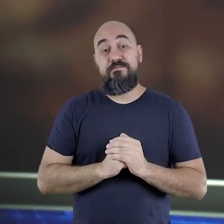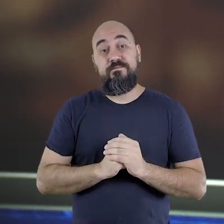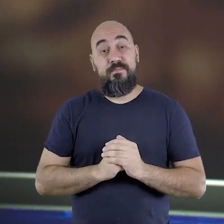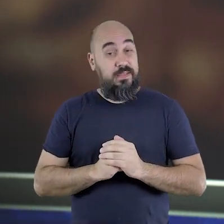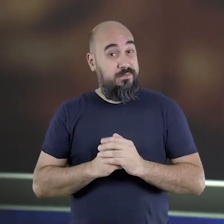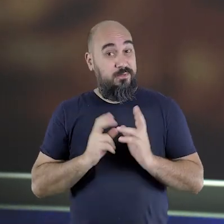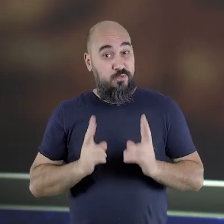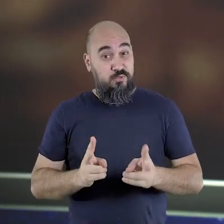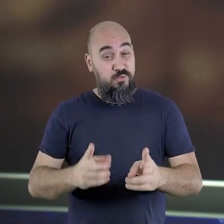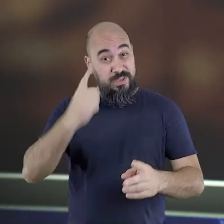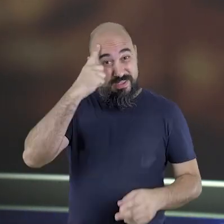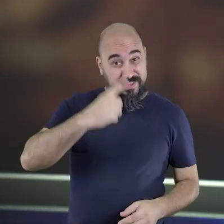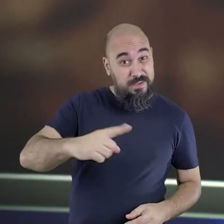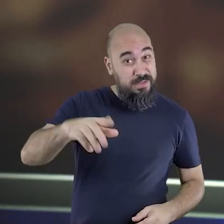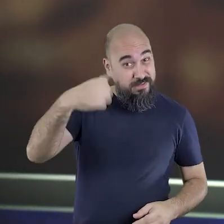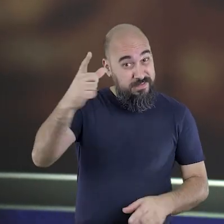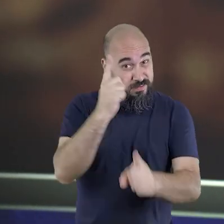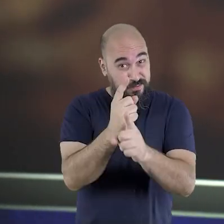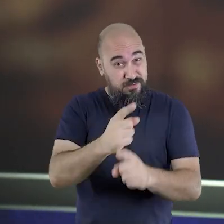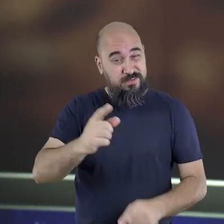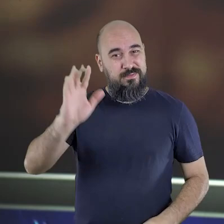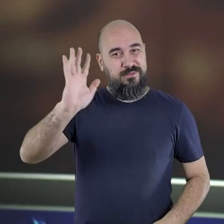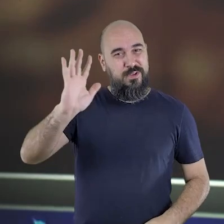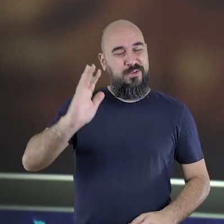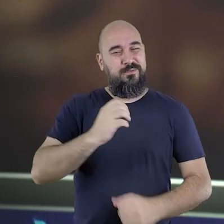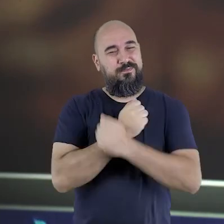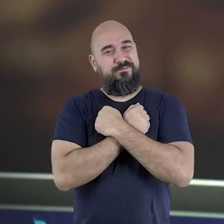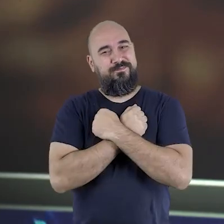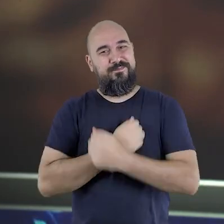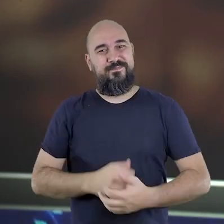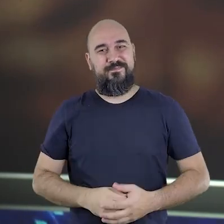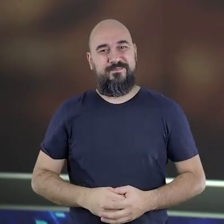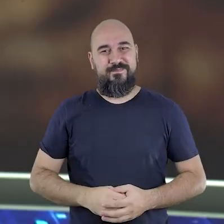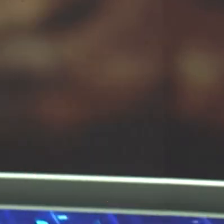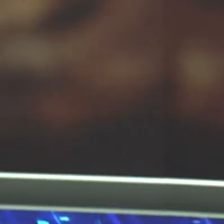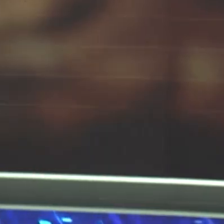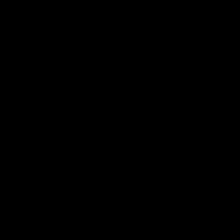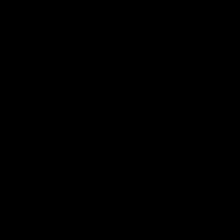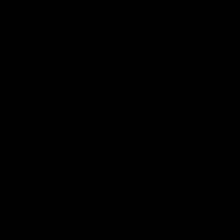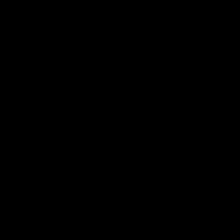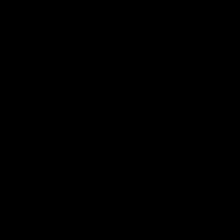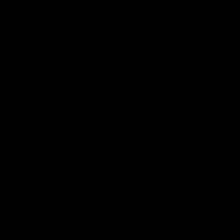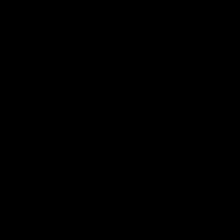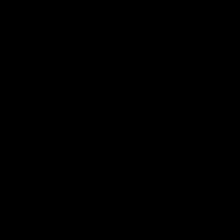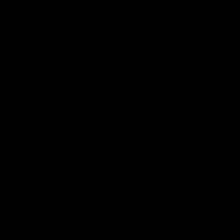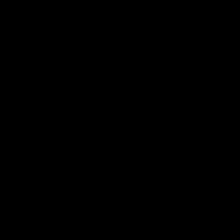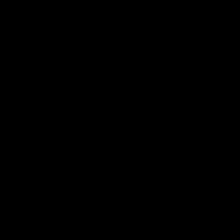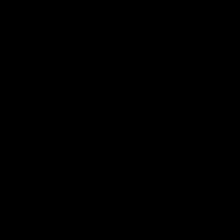vida. A gente continua aqui juntos na TV Novo Tempo, o canal da Esperança. Bênçãos, até mais.